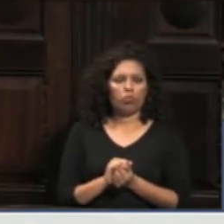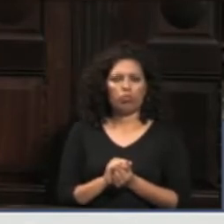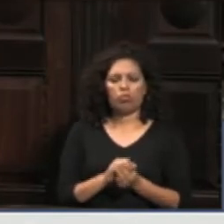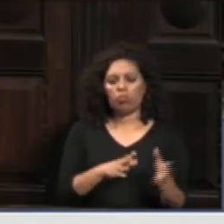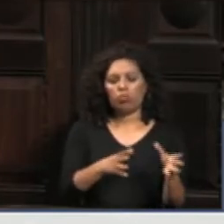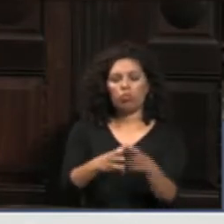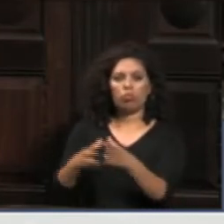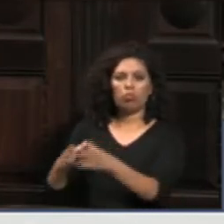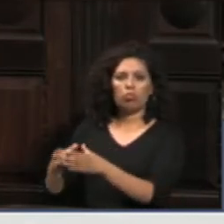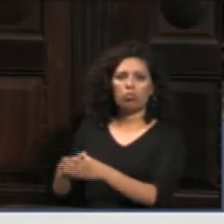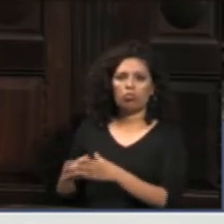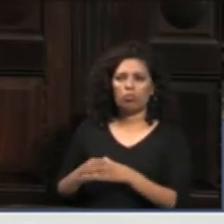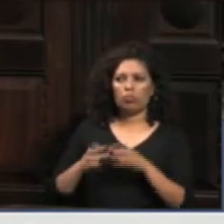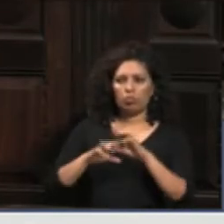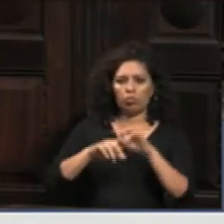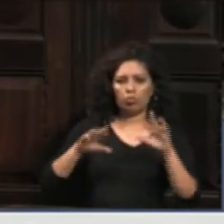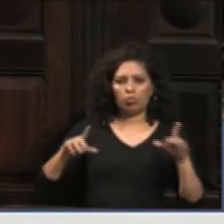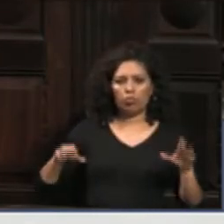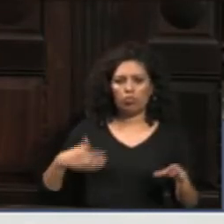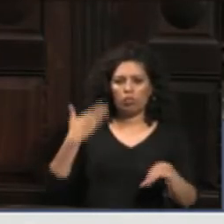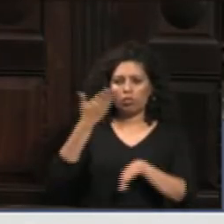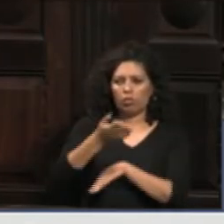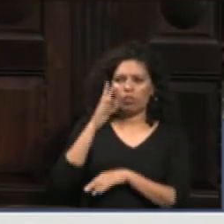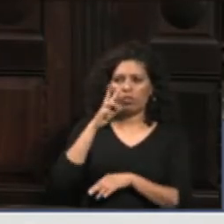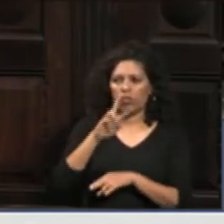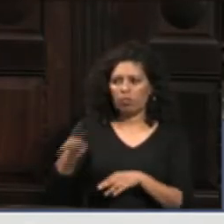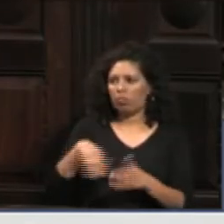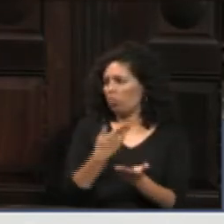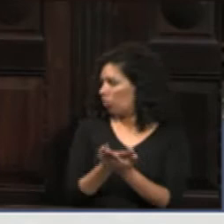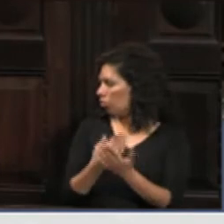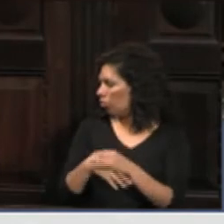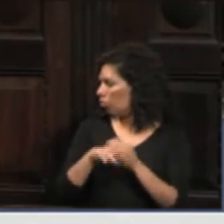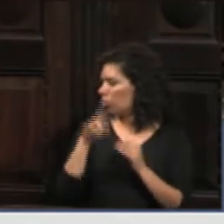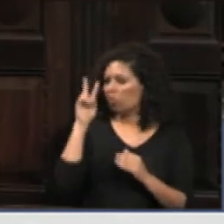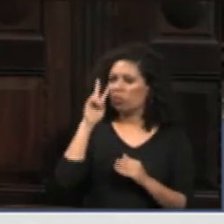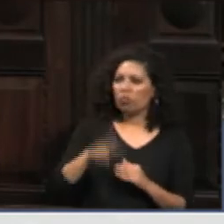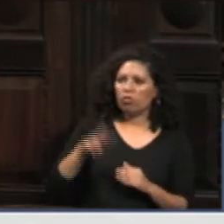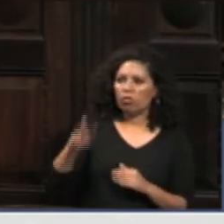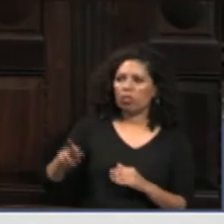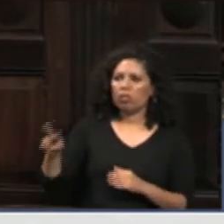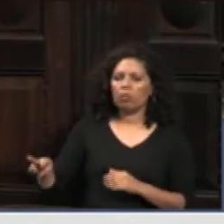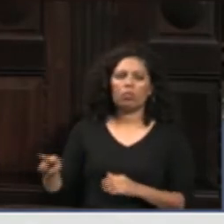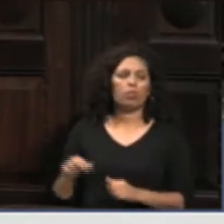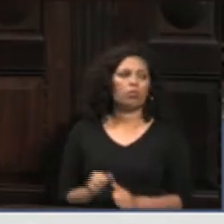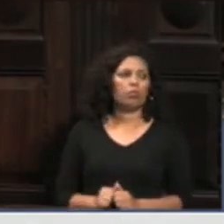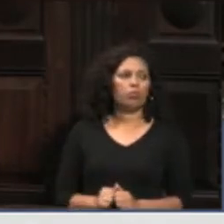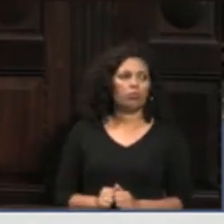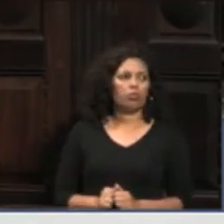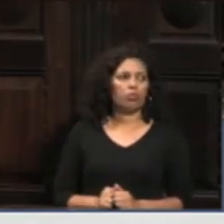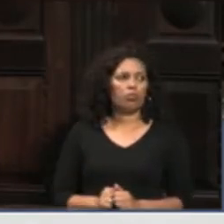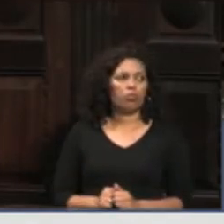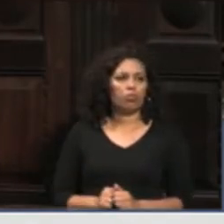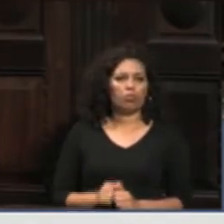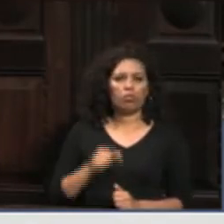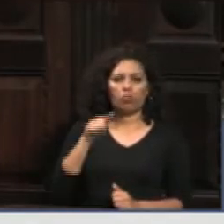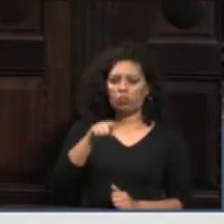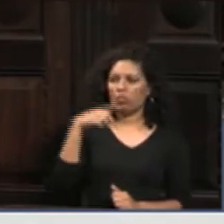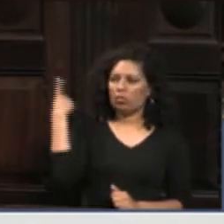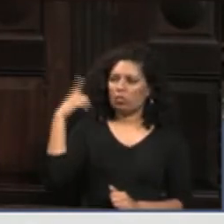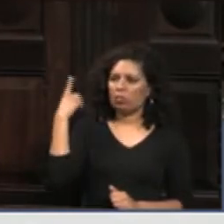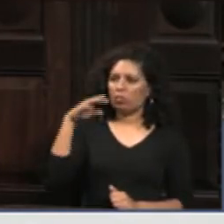senhor é parte, é membro, ou então às vezes participa como aquele deputado